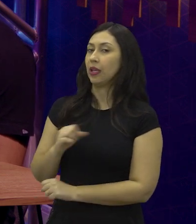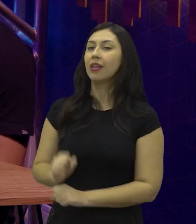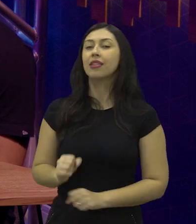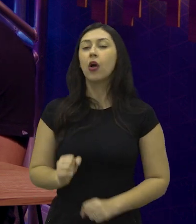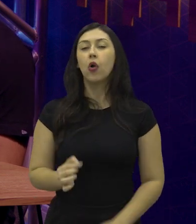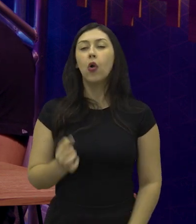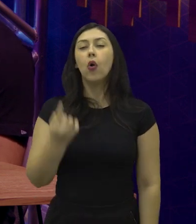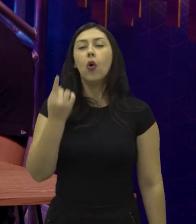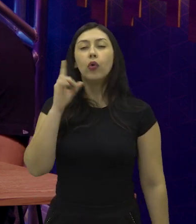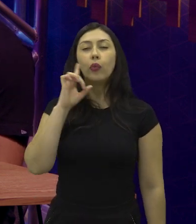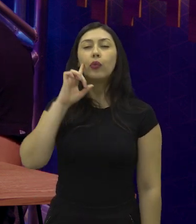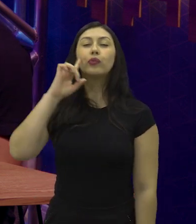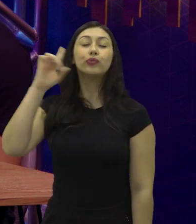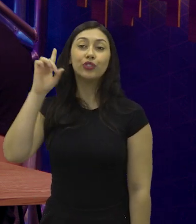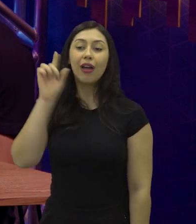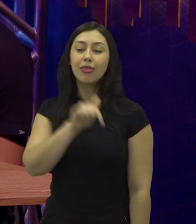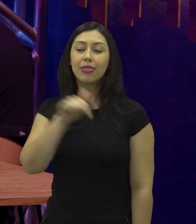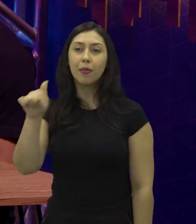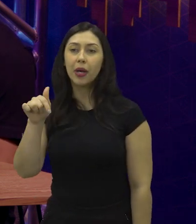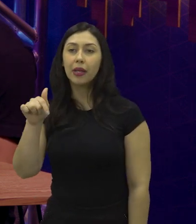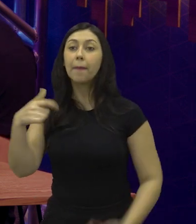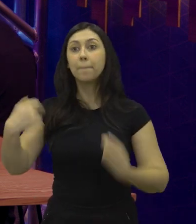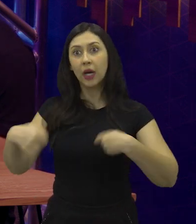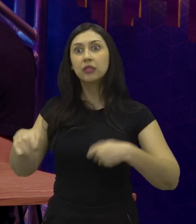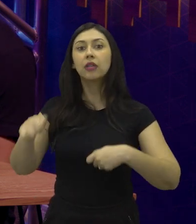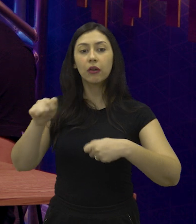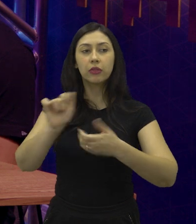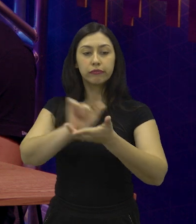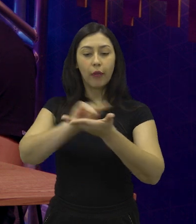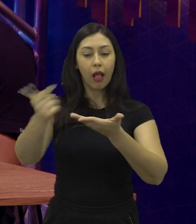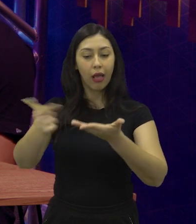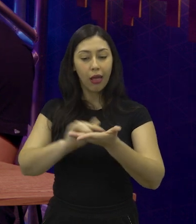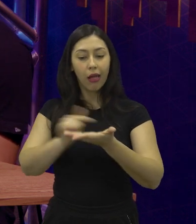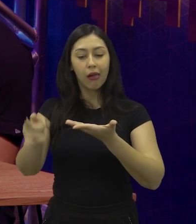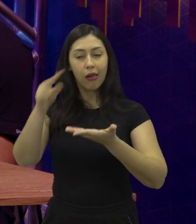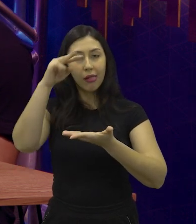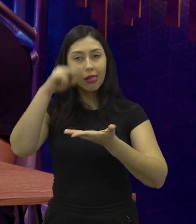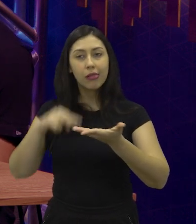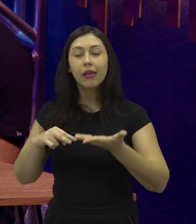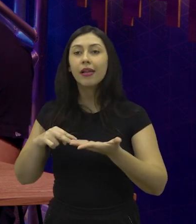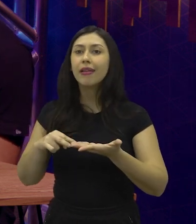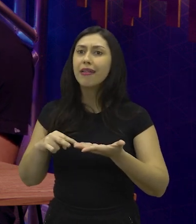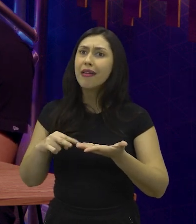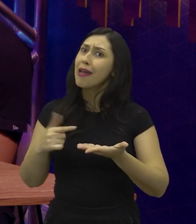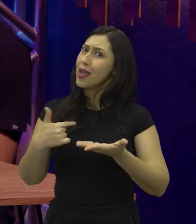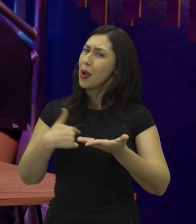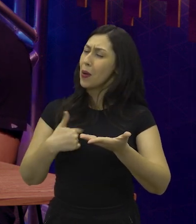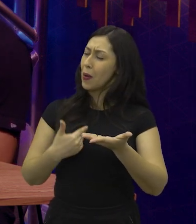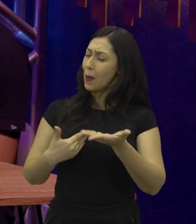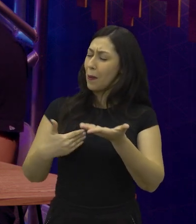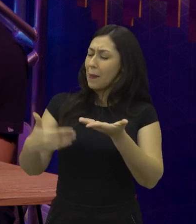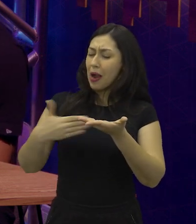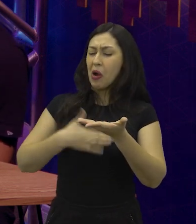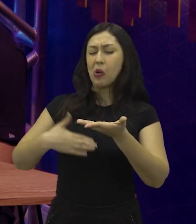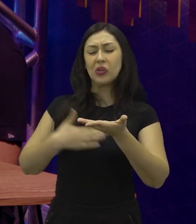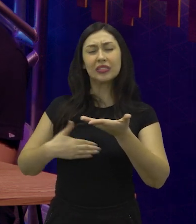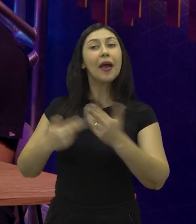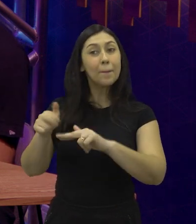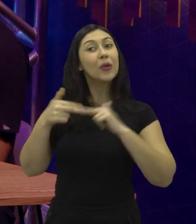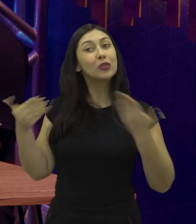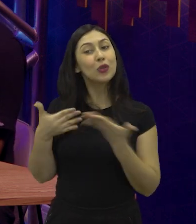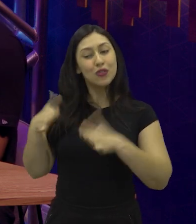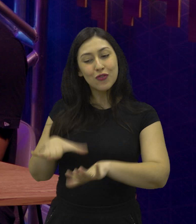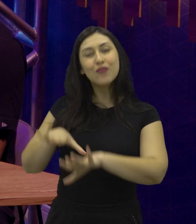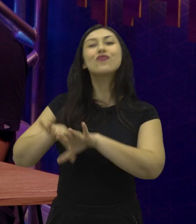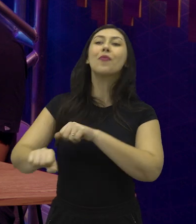gente na biblioteca e a gente tinha que ler jornal. Uhum. E isso fez eu gostar de jornal e eu virei jornalista por causa disso. Então,